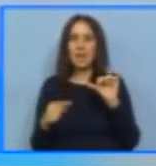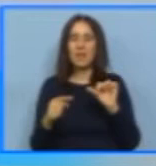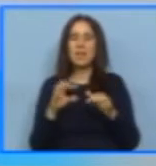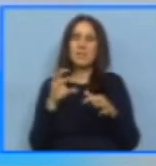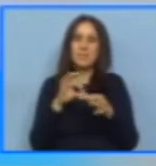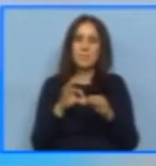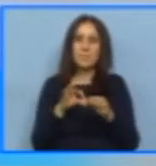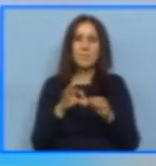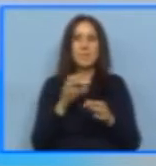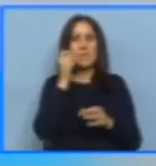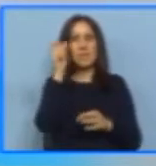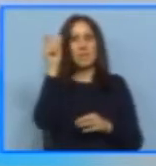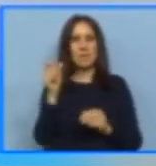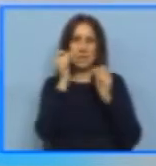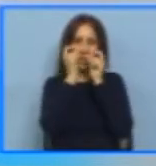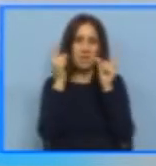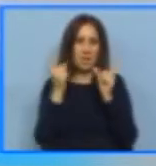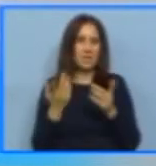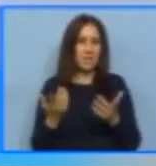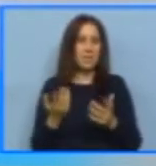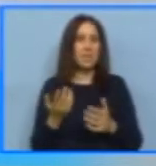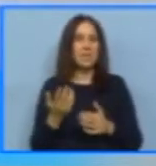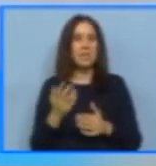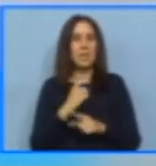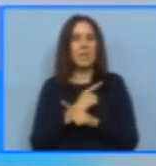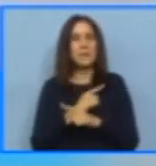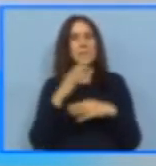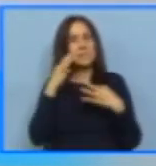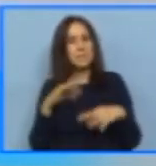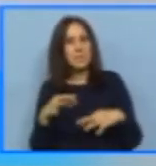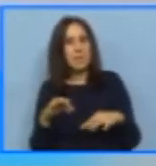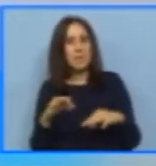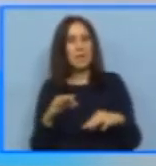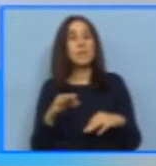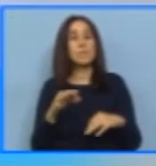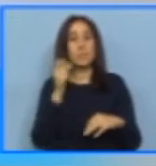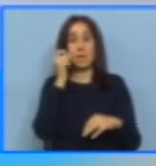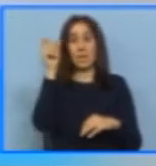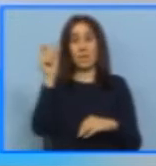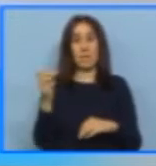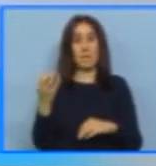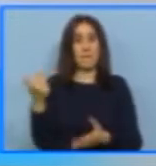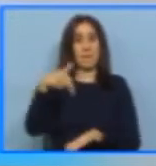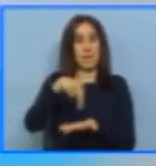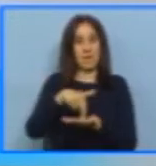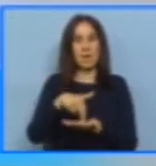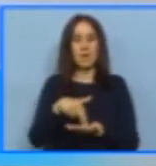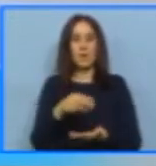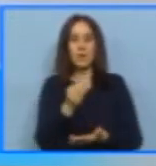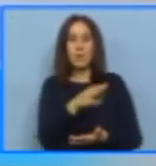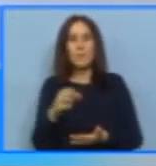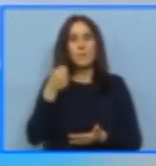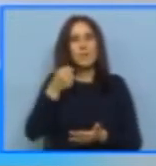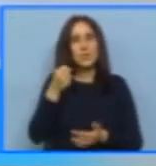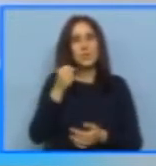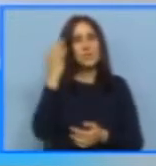ver com isto que ele tem alertado, não é? Com a simplicidade. Eu acho que o facto de ele também vir cá a canonizar os pastorinhos tem muito a